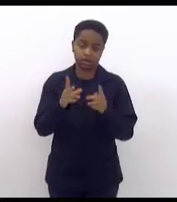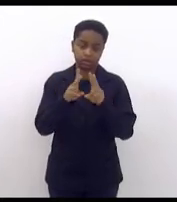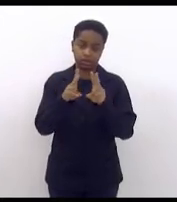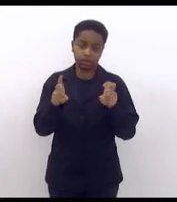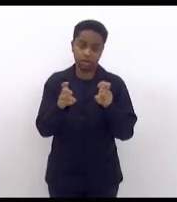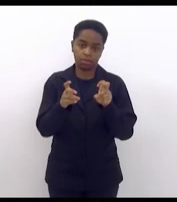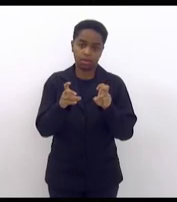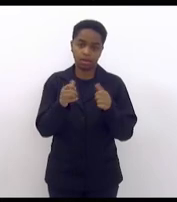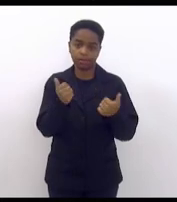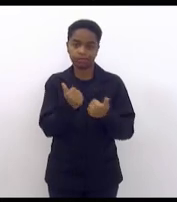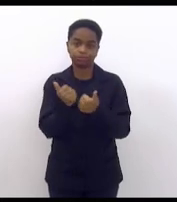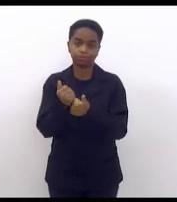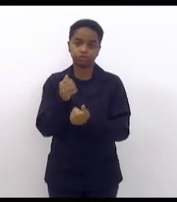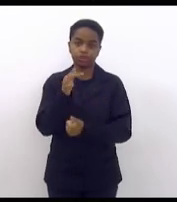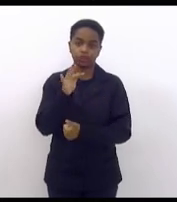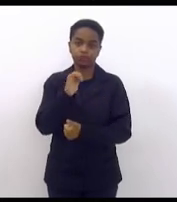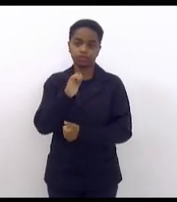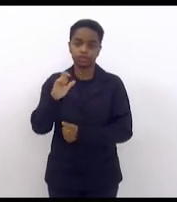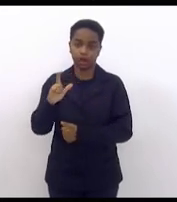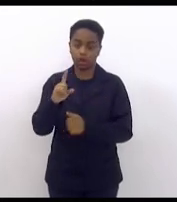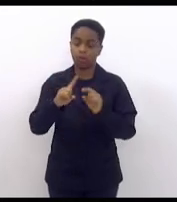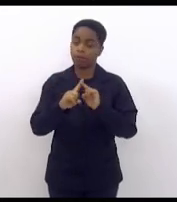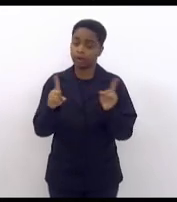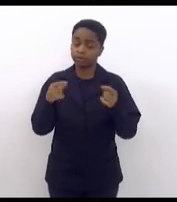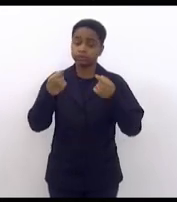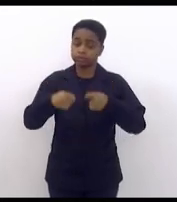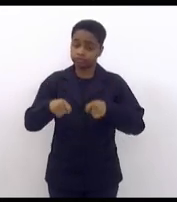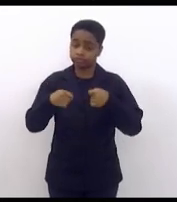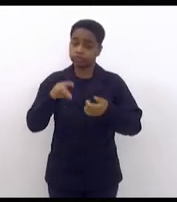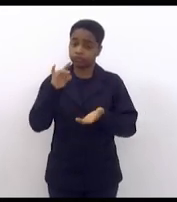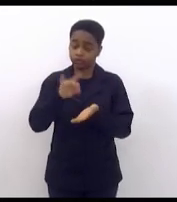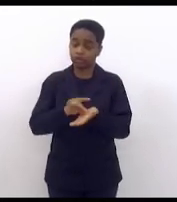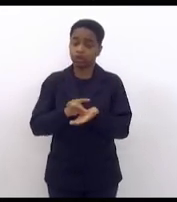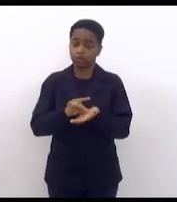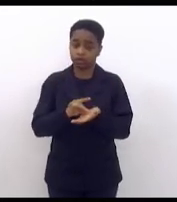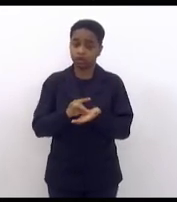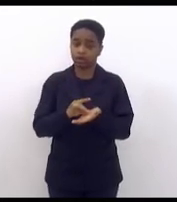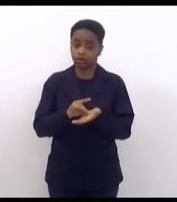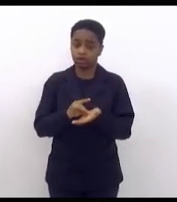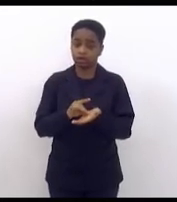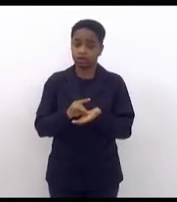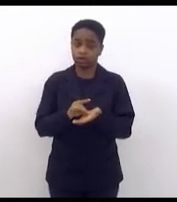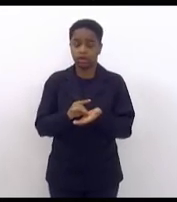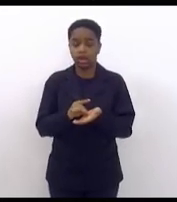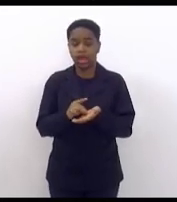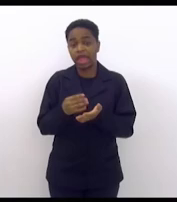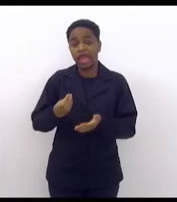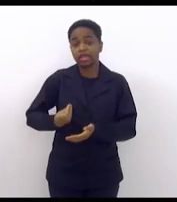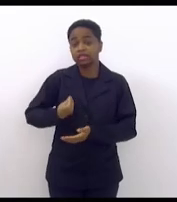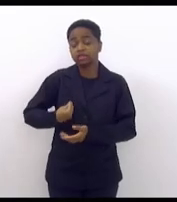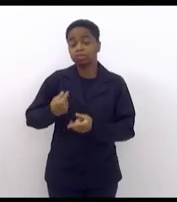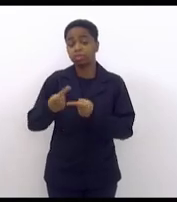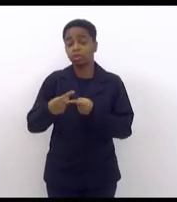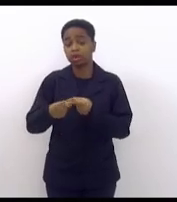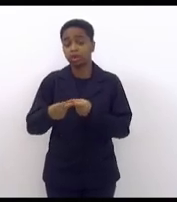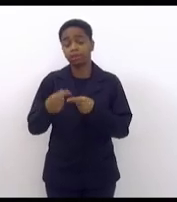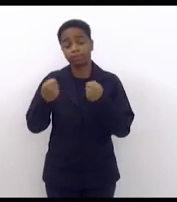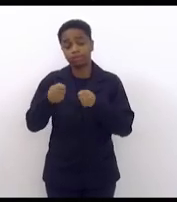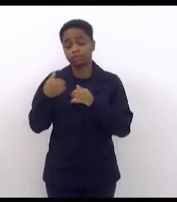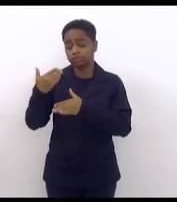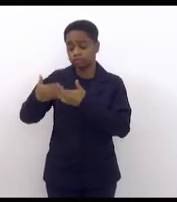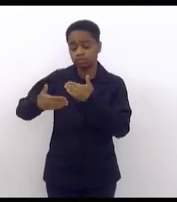fiscais, mas eles devem, eles se têm como razão de existir o